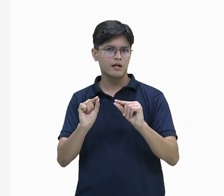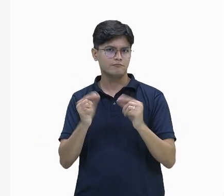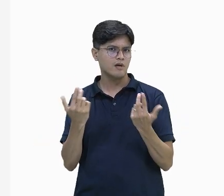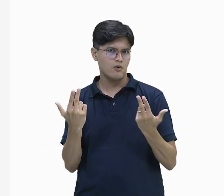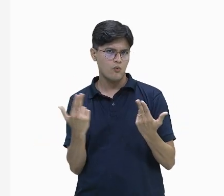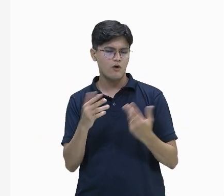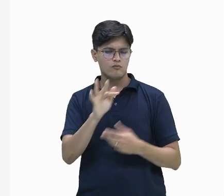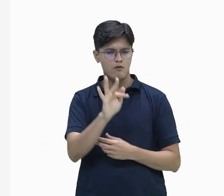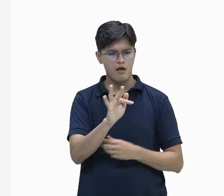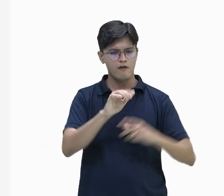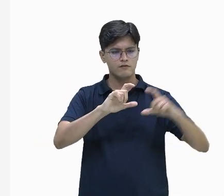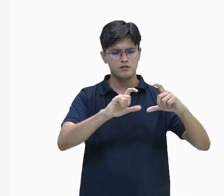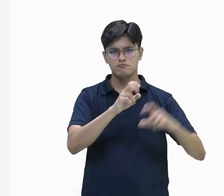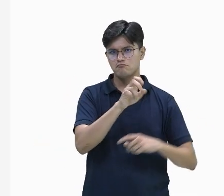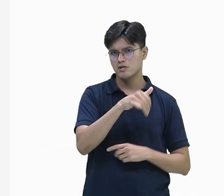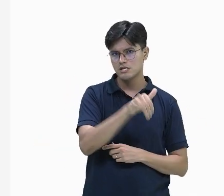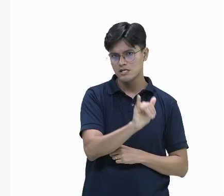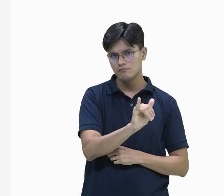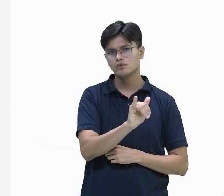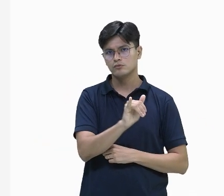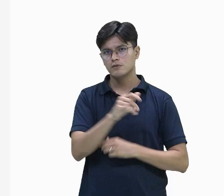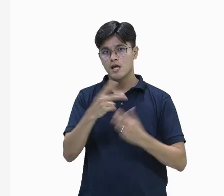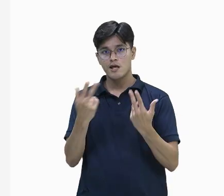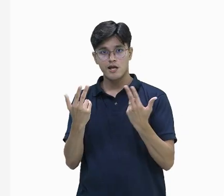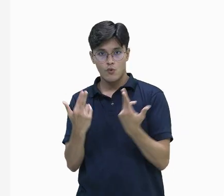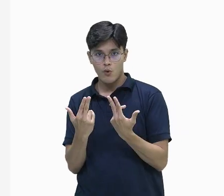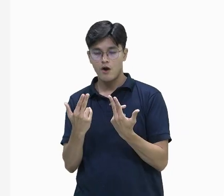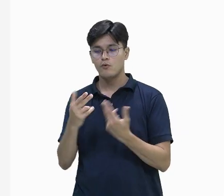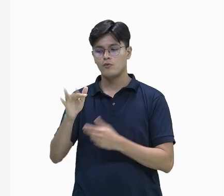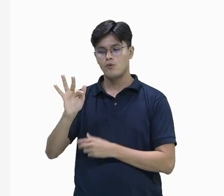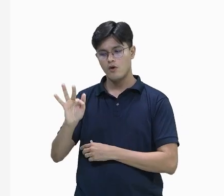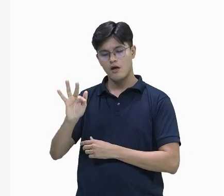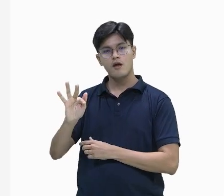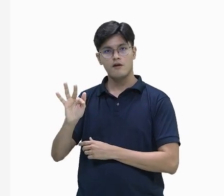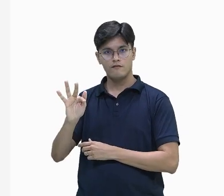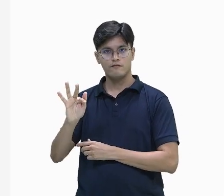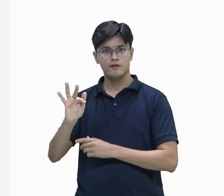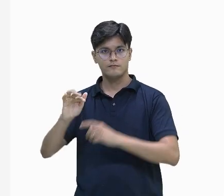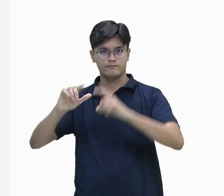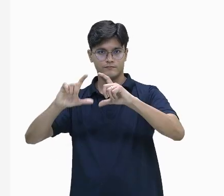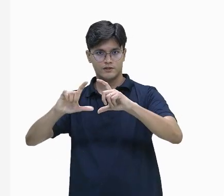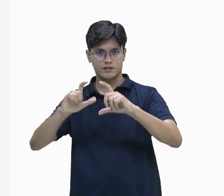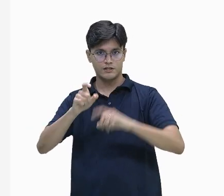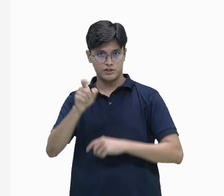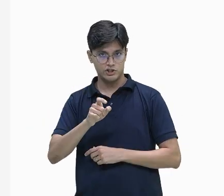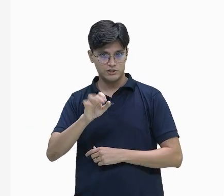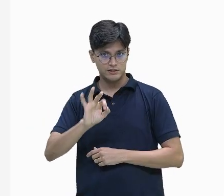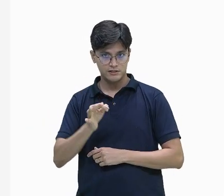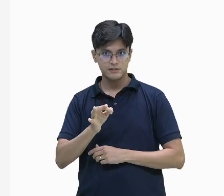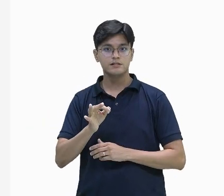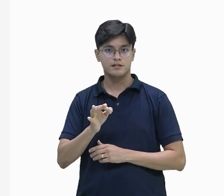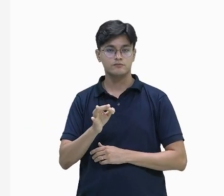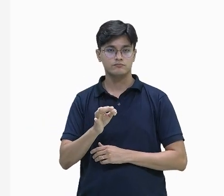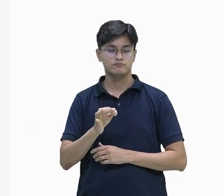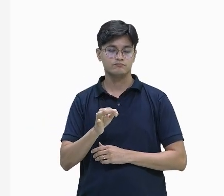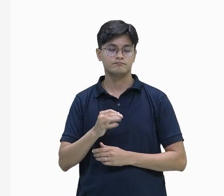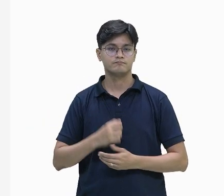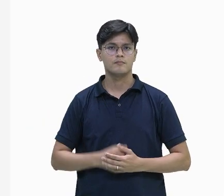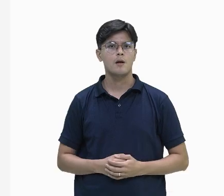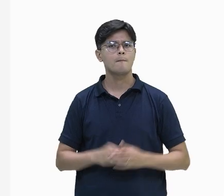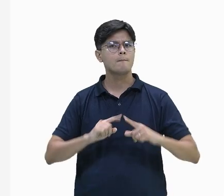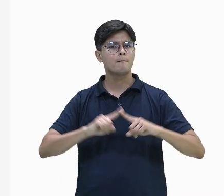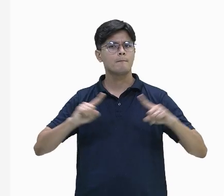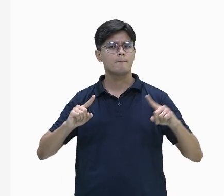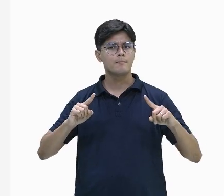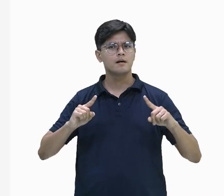tá certo? É a imagem da função, tá? É o valor que você vai encontrar ali com ax mais b, tá certo? Mas o que é